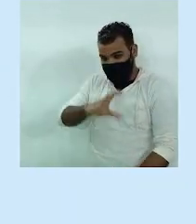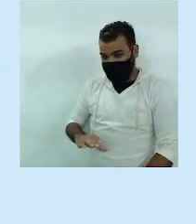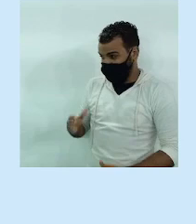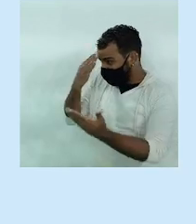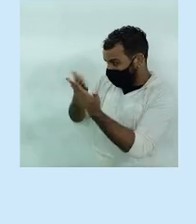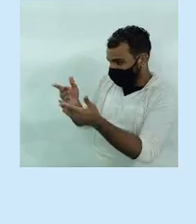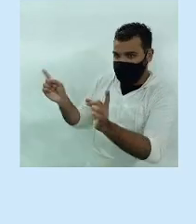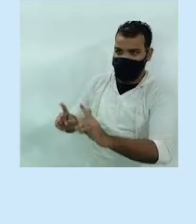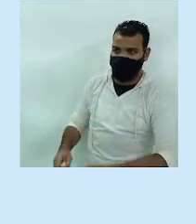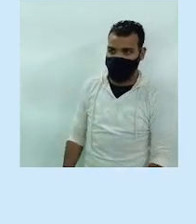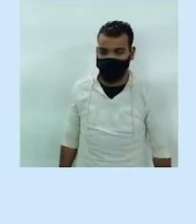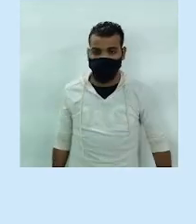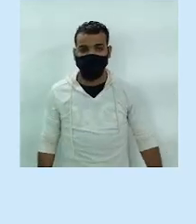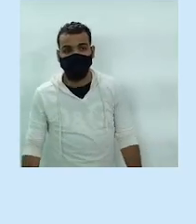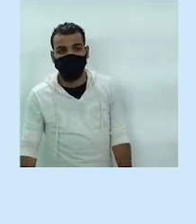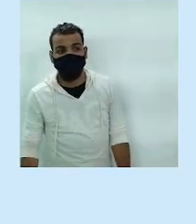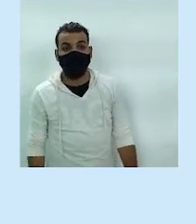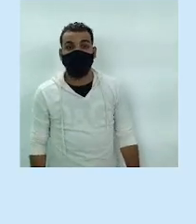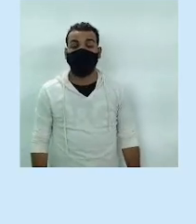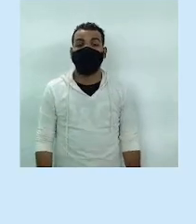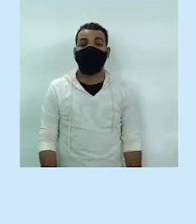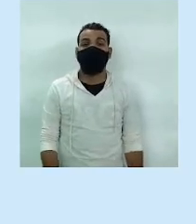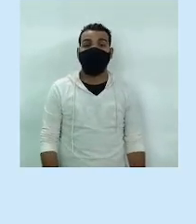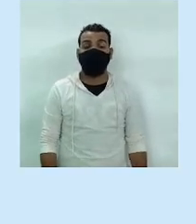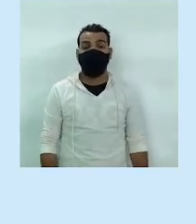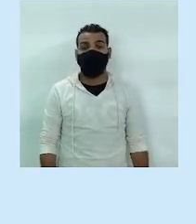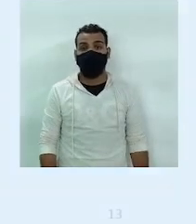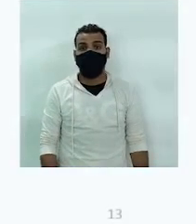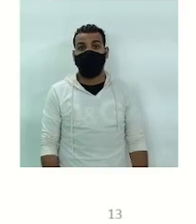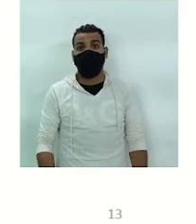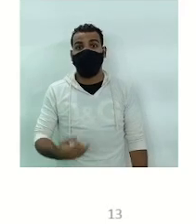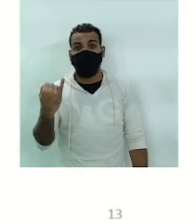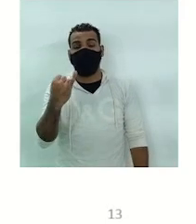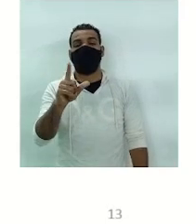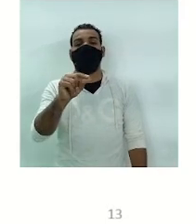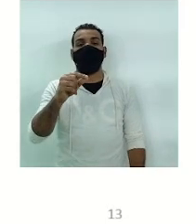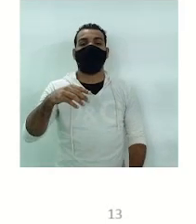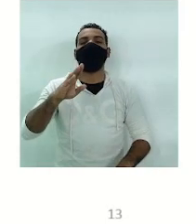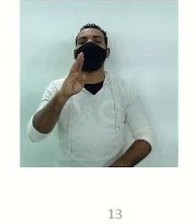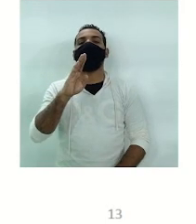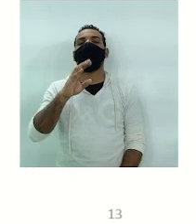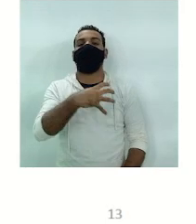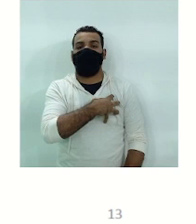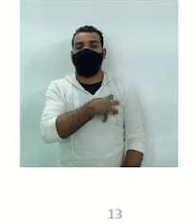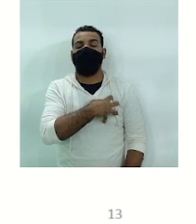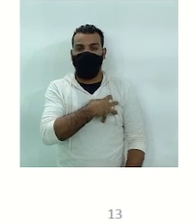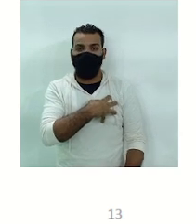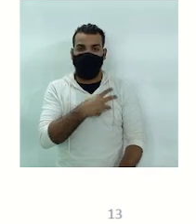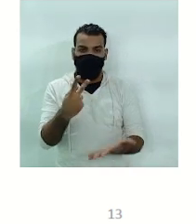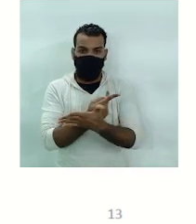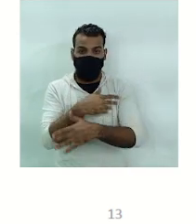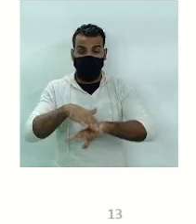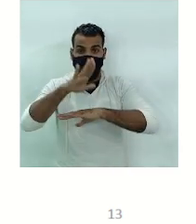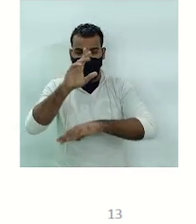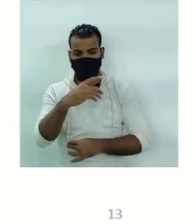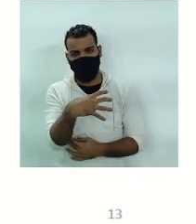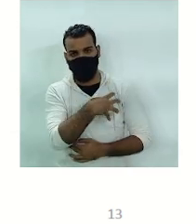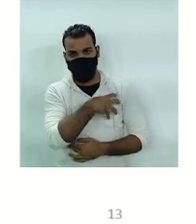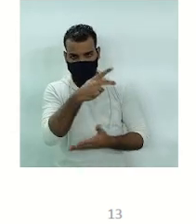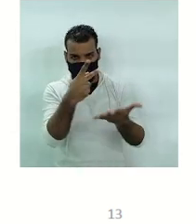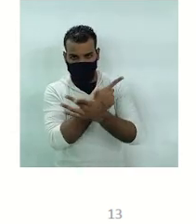vejamos. Então a mais importante santidade ocorreu no recôncavo baiano, né? liderada